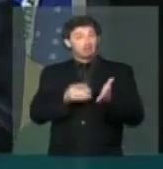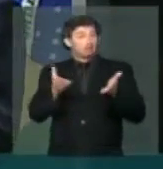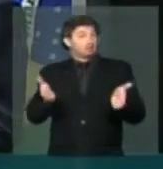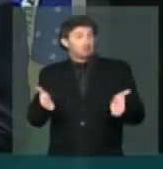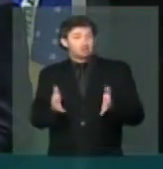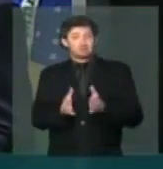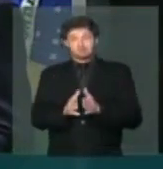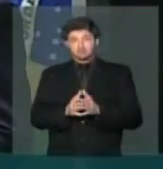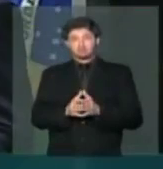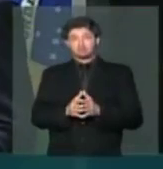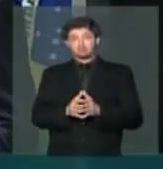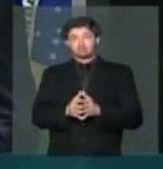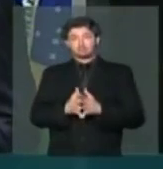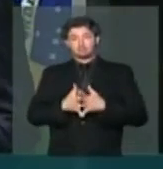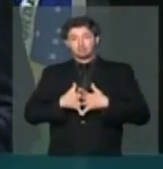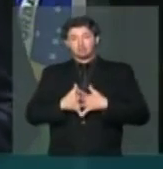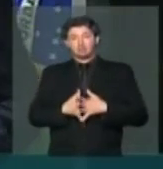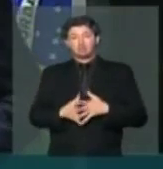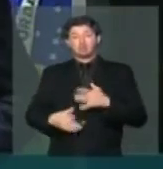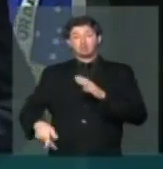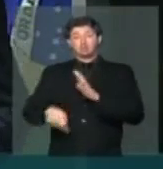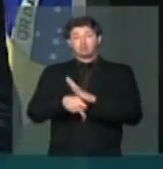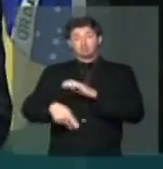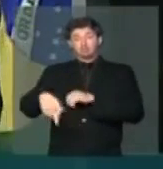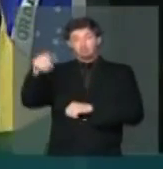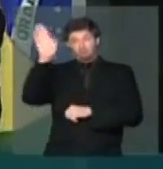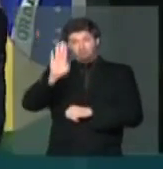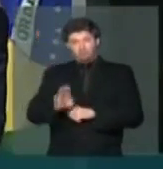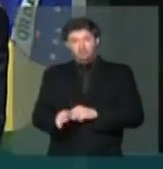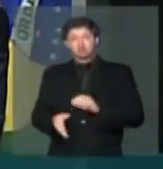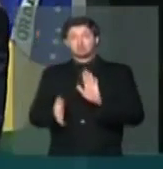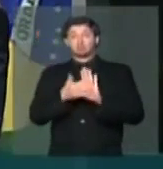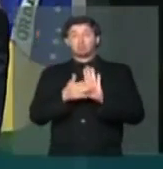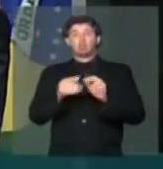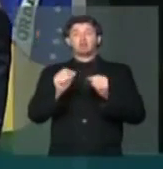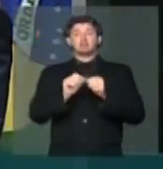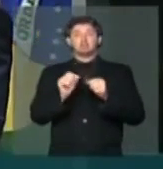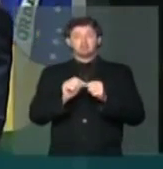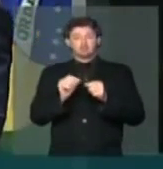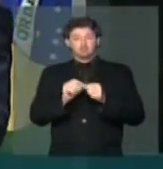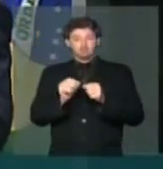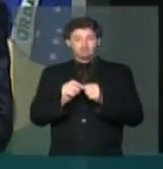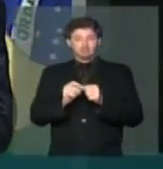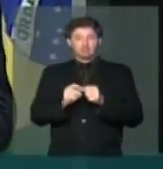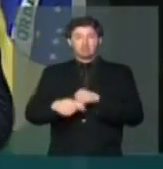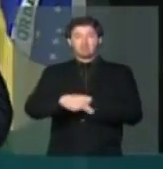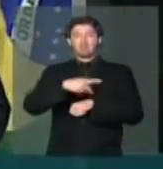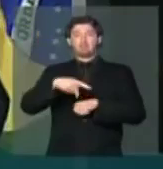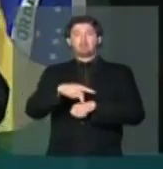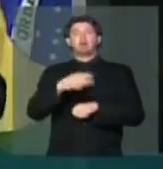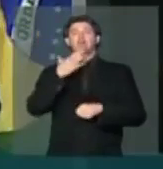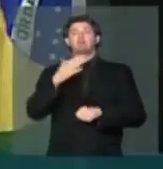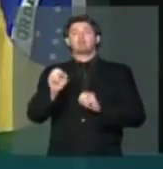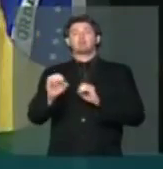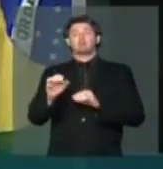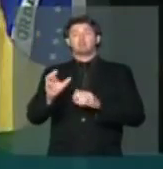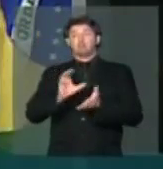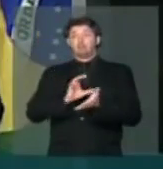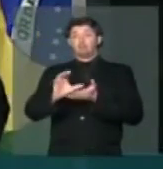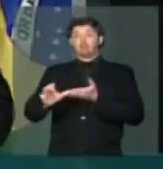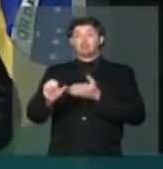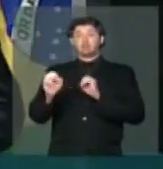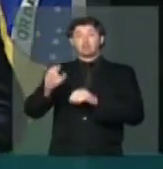realidade, senhor presidente e senhores deputados, de um Brasil que se propôs, como pátria educadora, a investir na